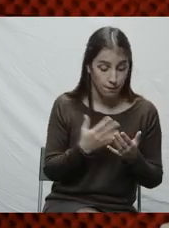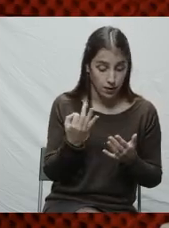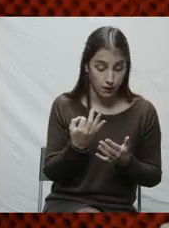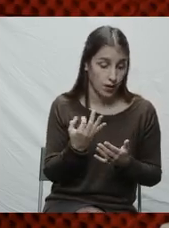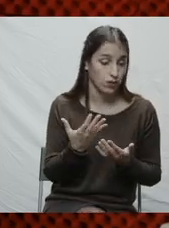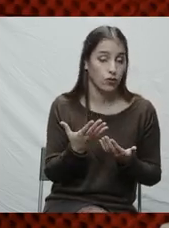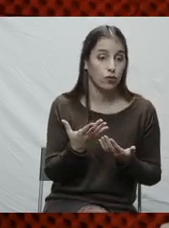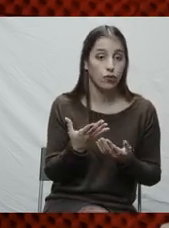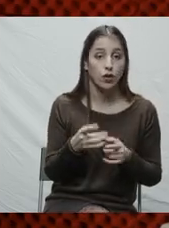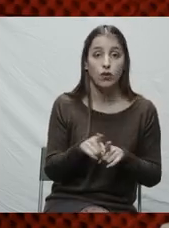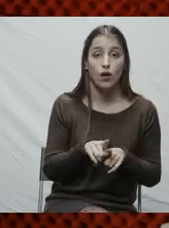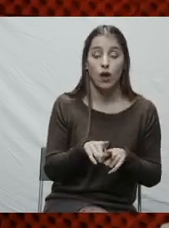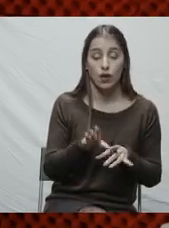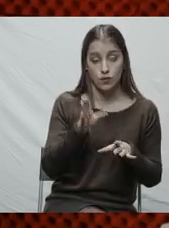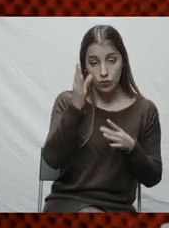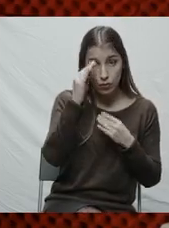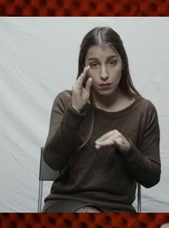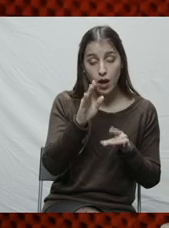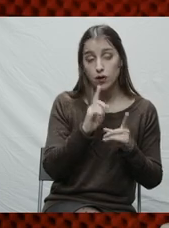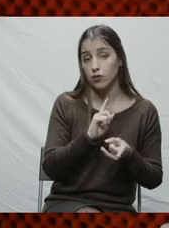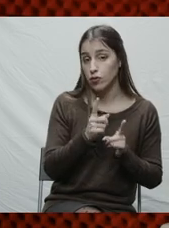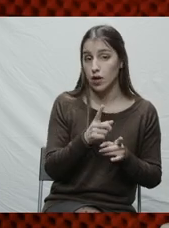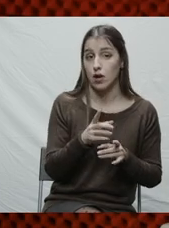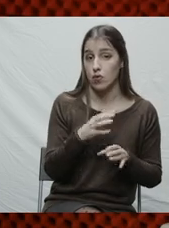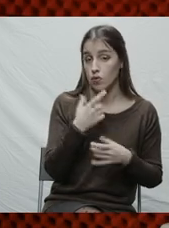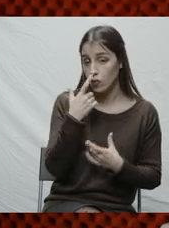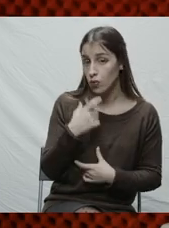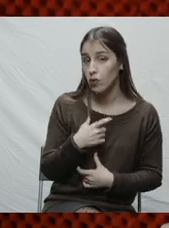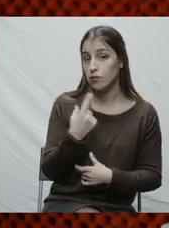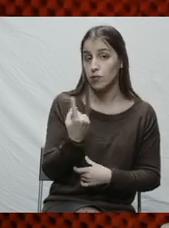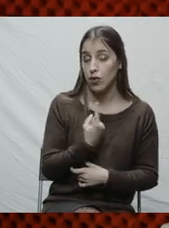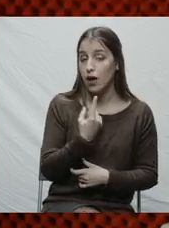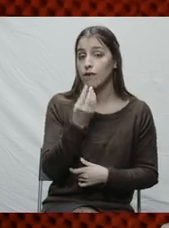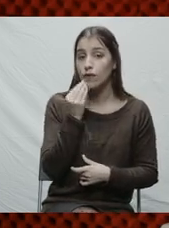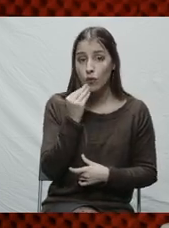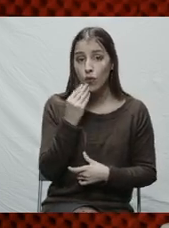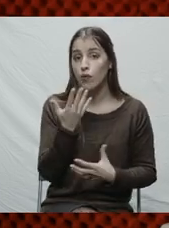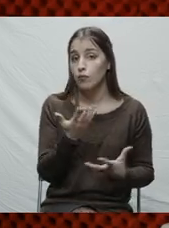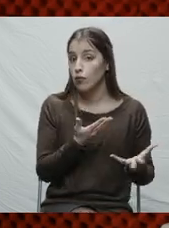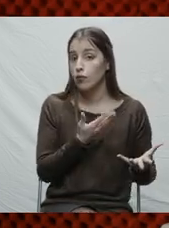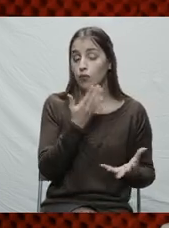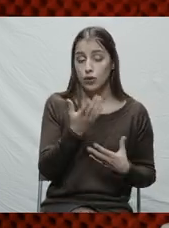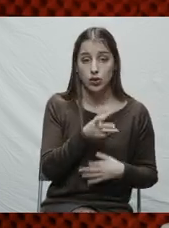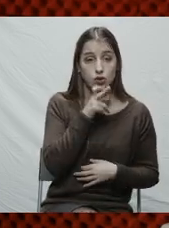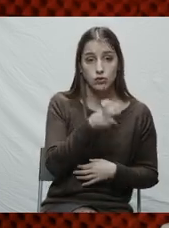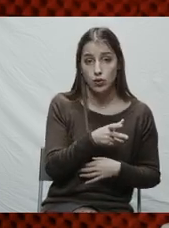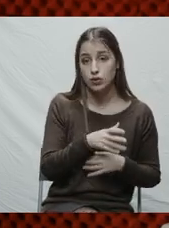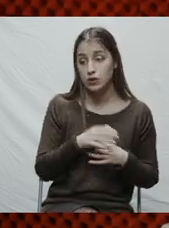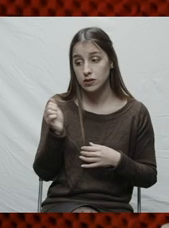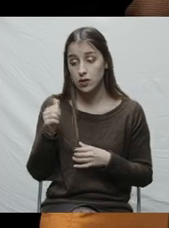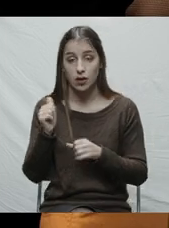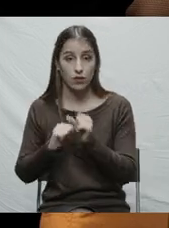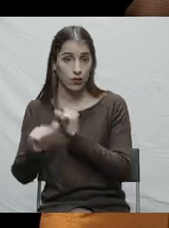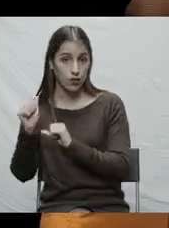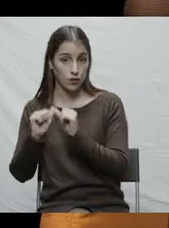forma, desformatar a ideia de formar o que é um corpo que deve ser deste modo e volta correspondendo um a outro... E volta um